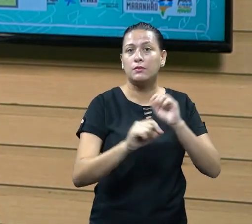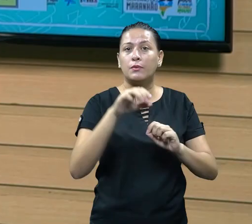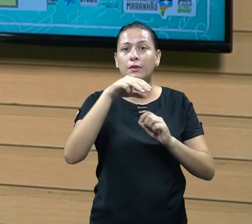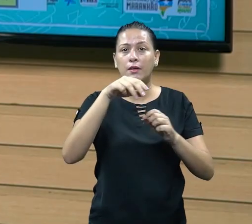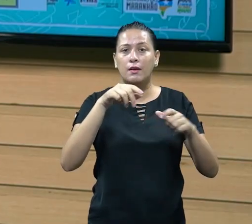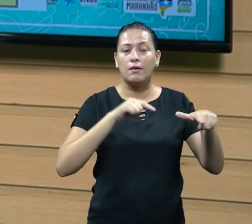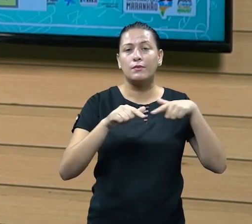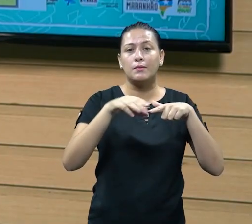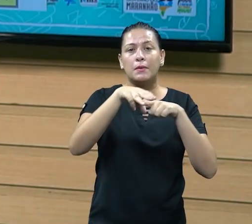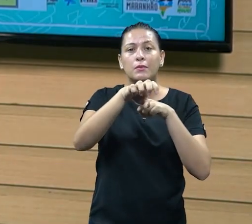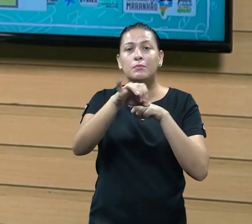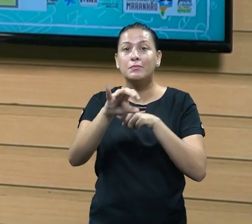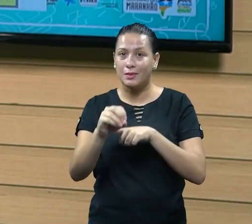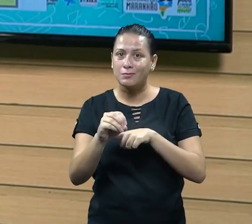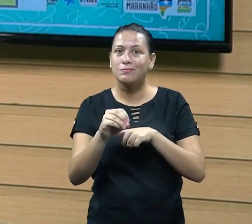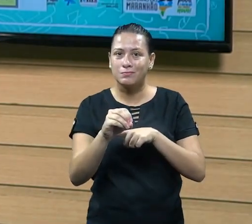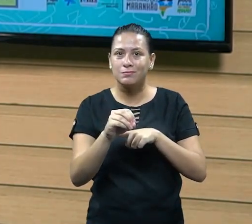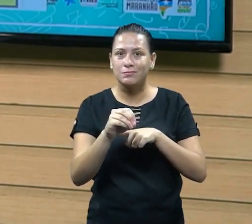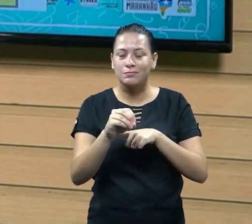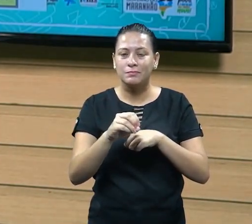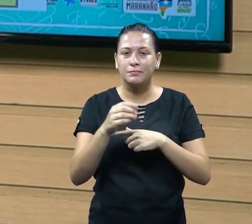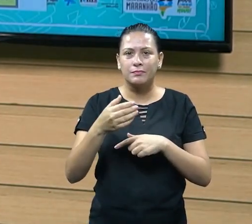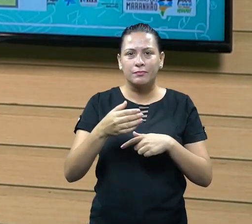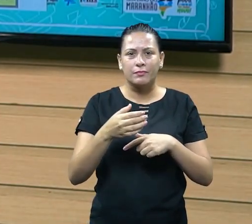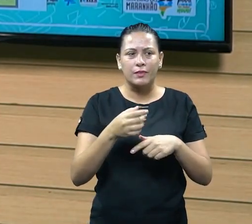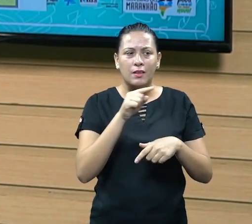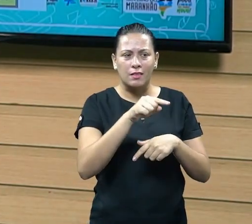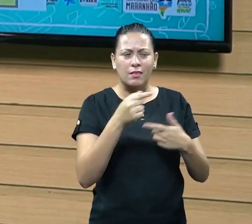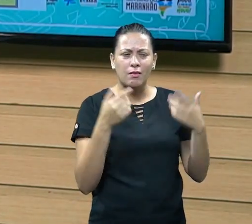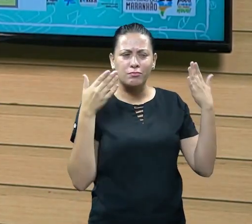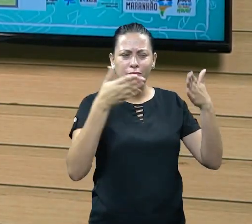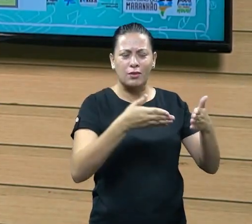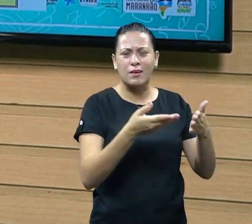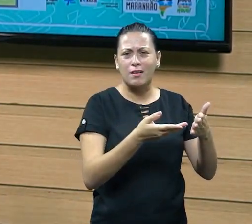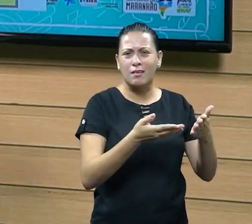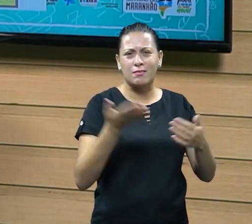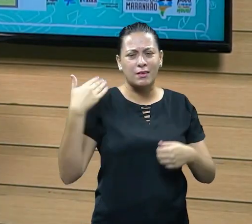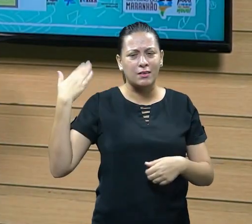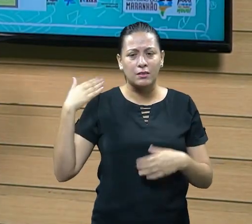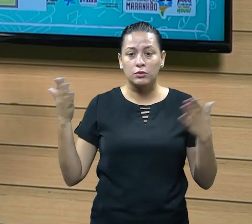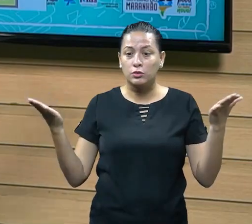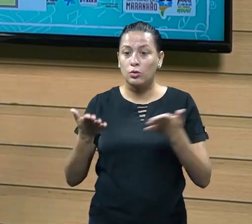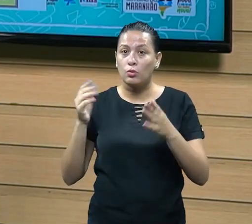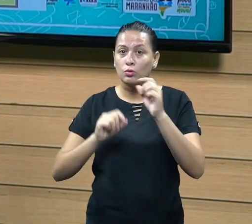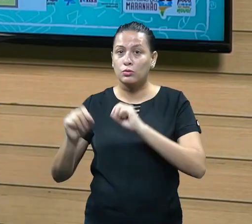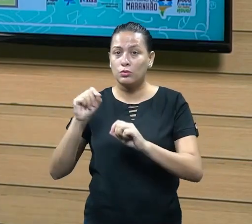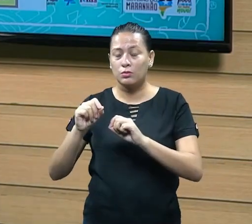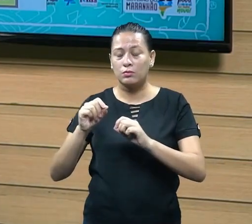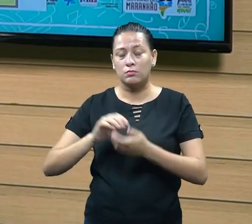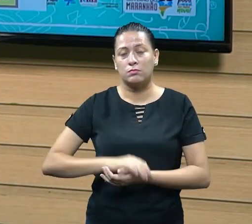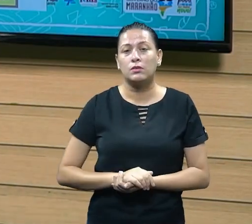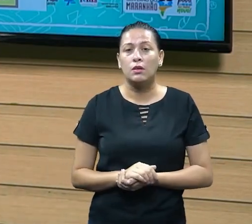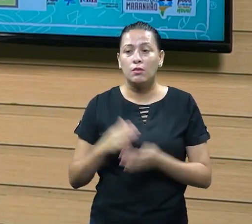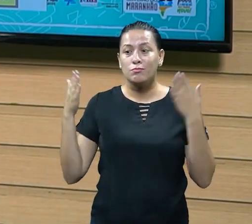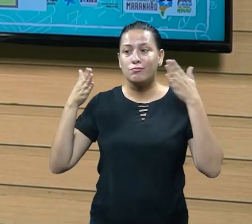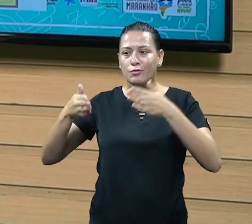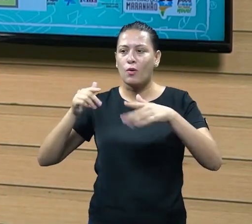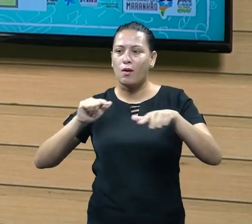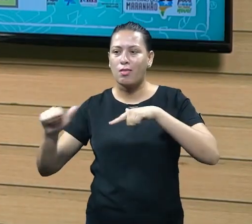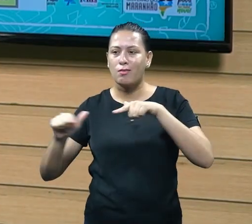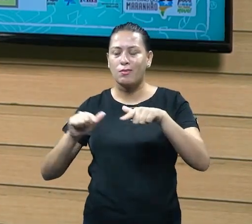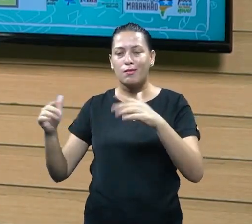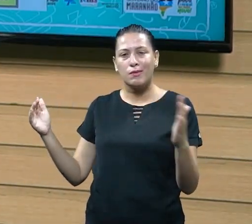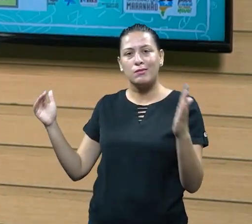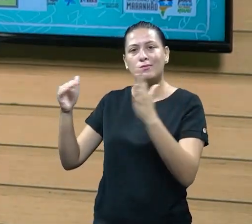meio, não é a principal atividade da empresa. Então, a gente se focava muito nessas atividades meio. Hoje você foca logo direto no resultado nas atividades fins,